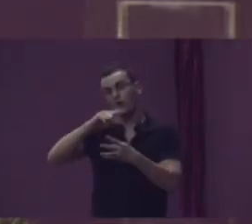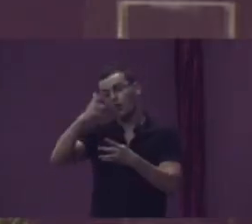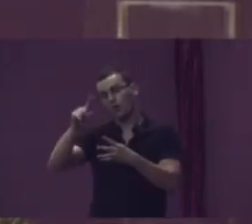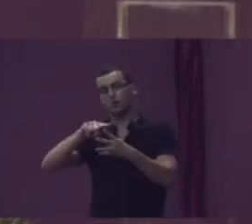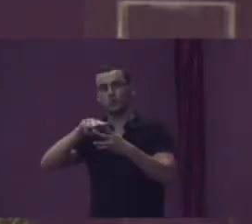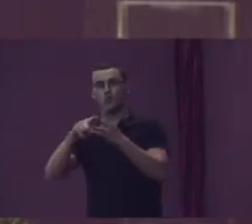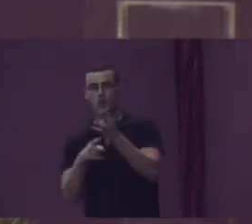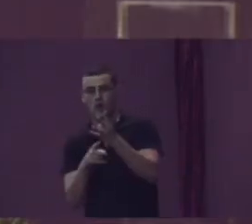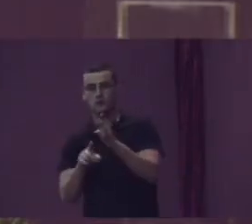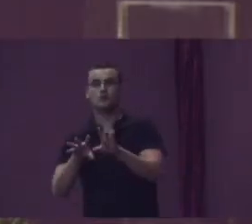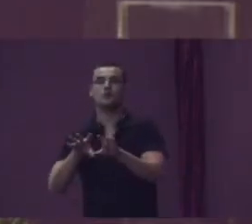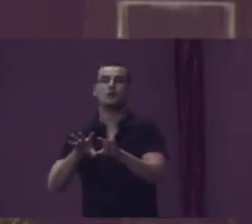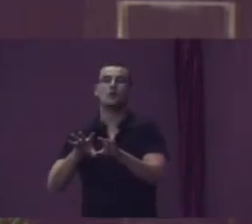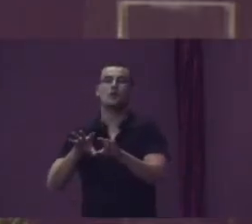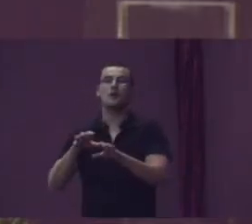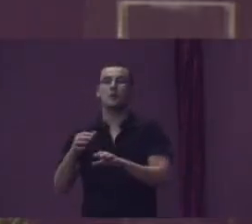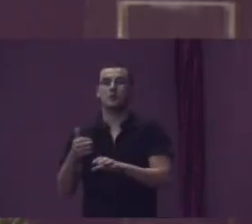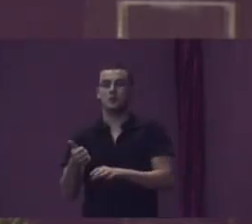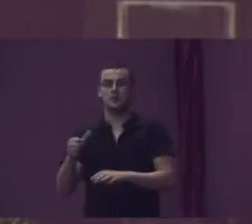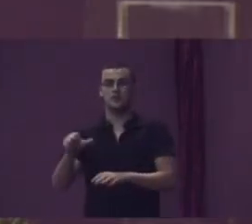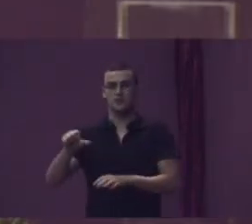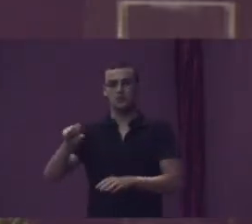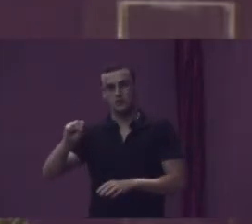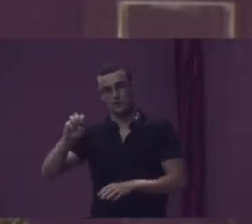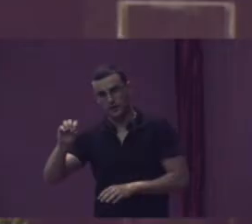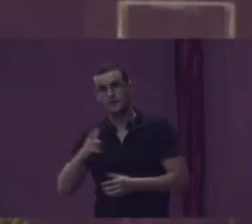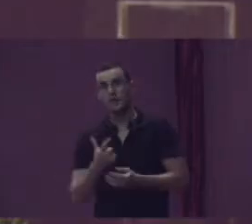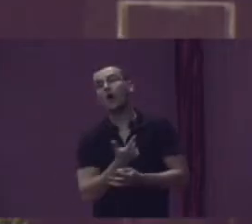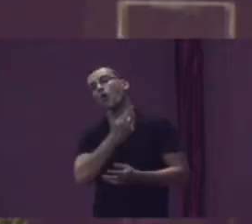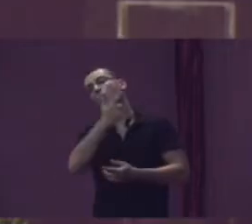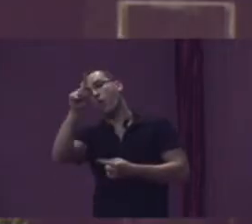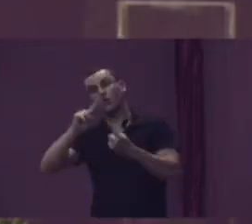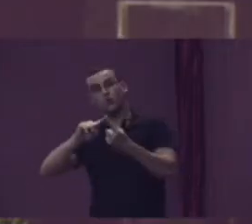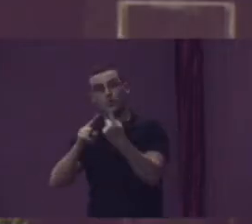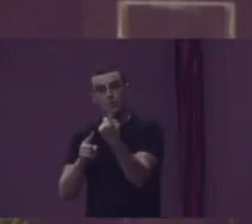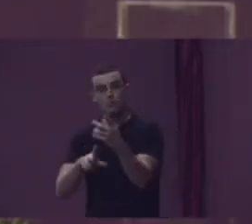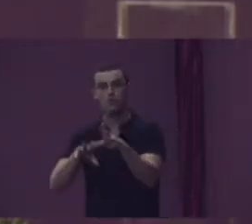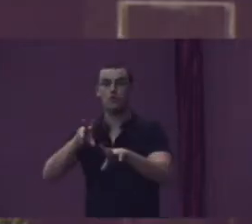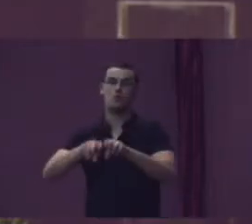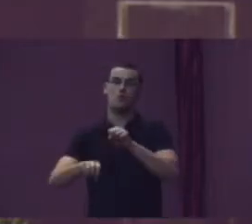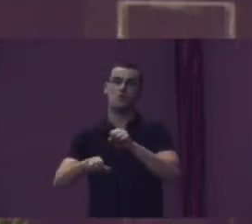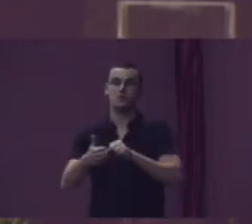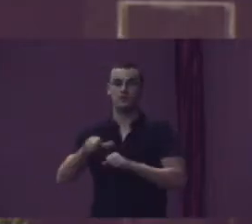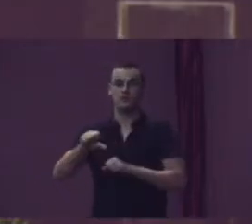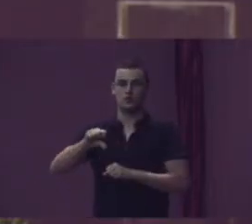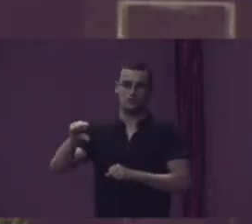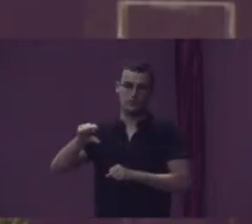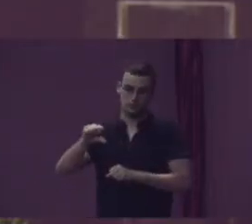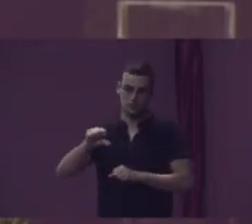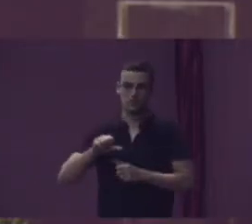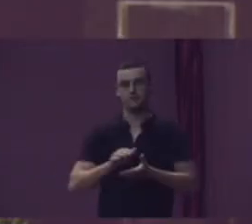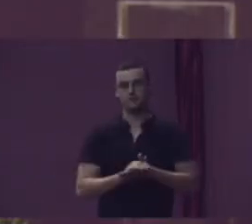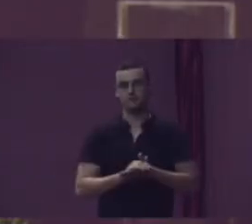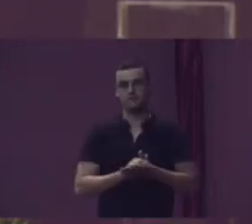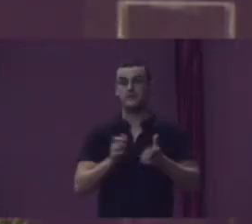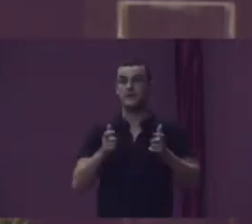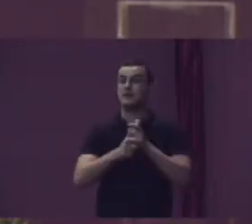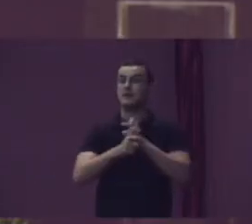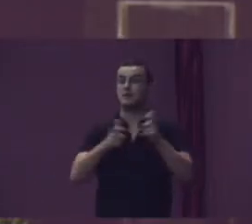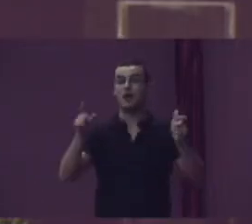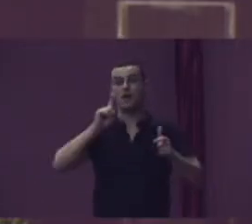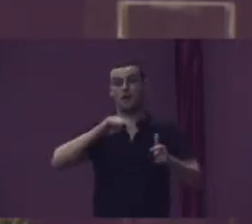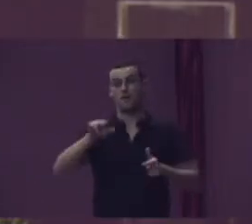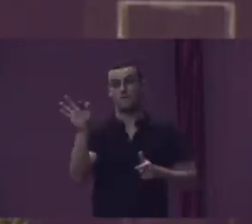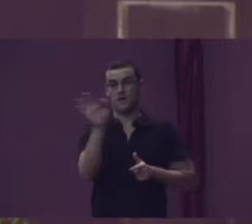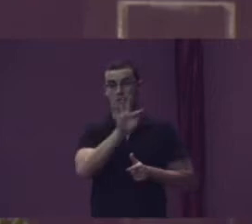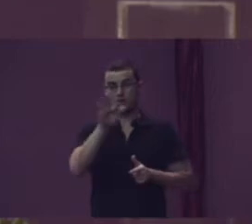em 99, o que também se mostrou como compondo 3 gerações, né, de obstetras. Em maioria, eles são provenientes de faculdades